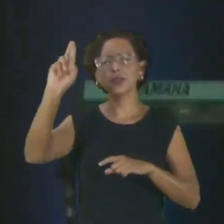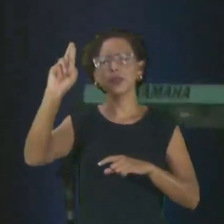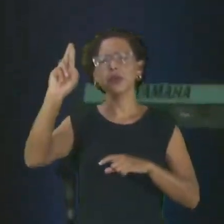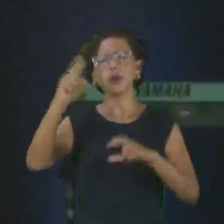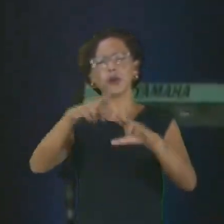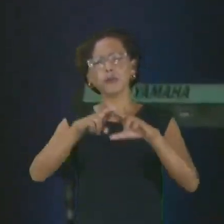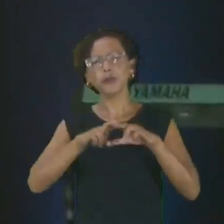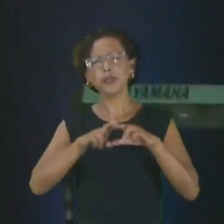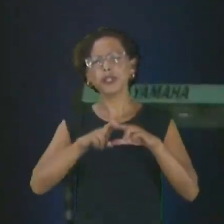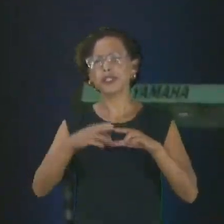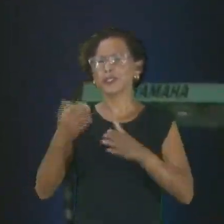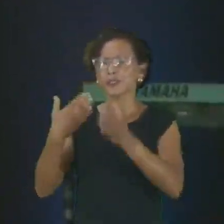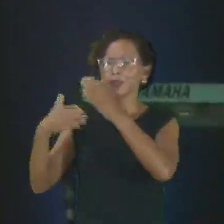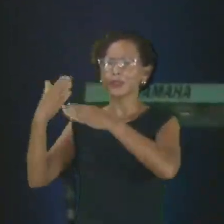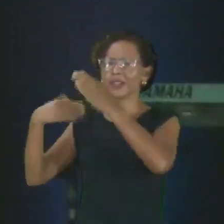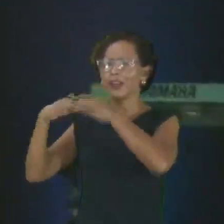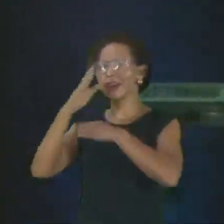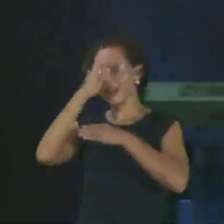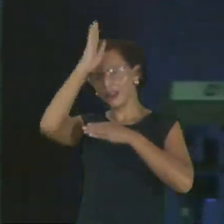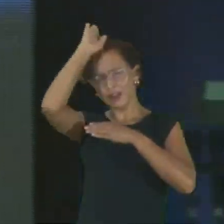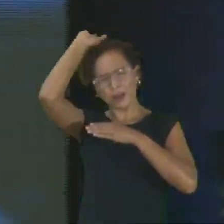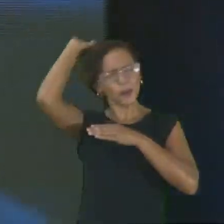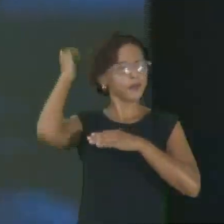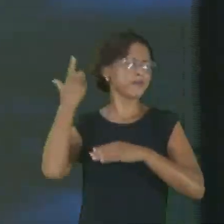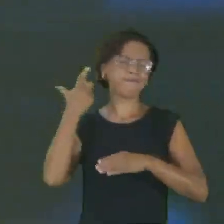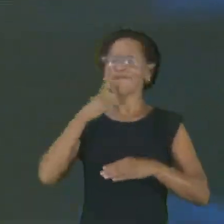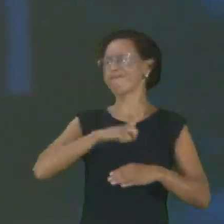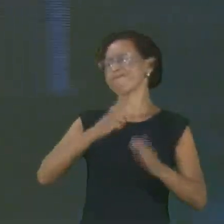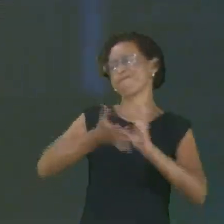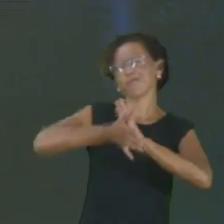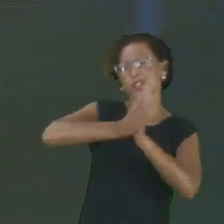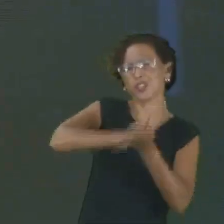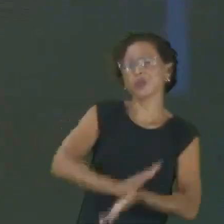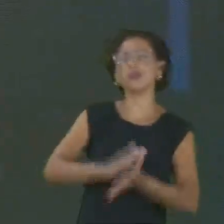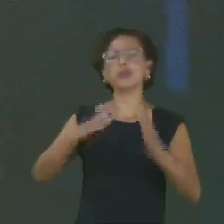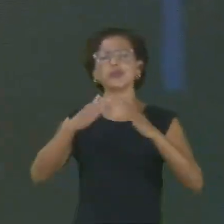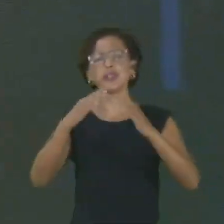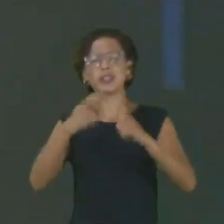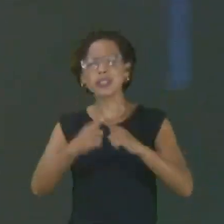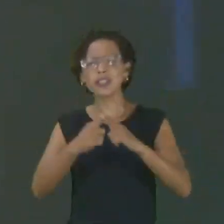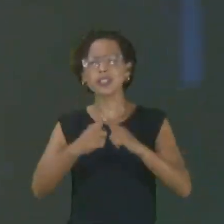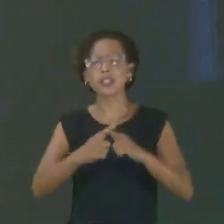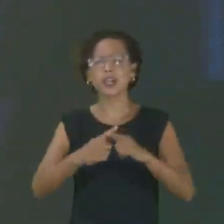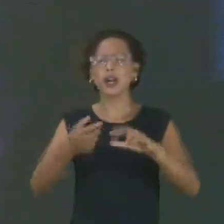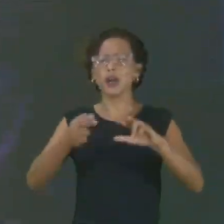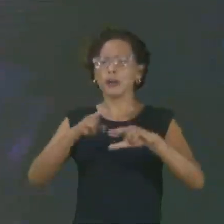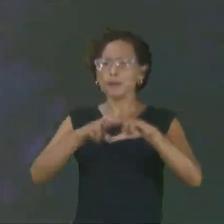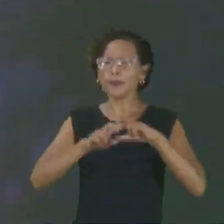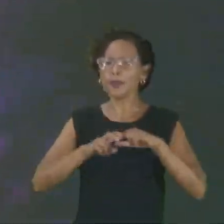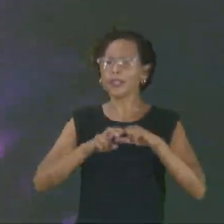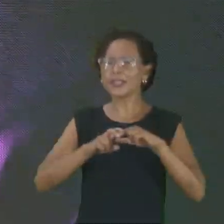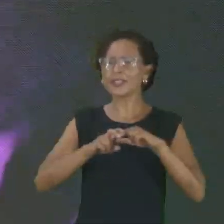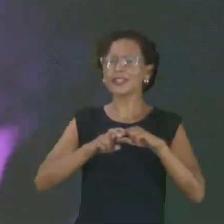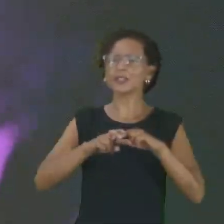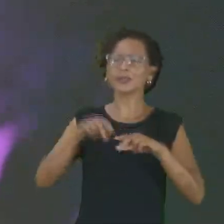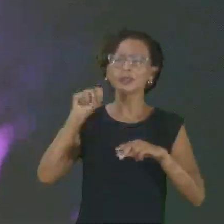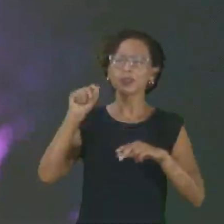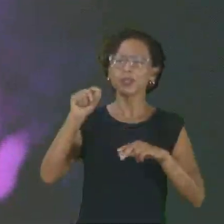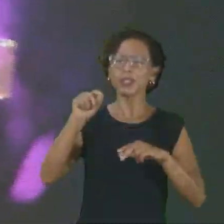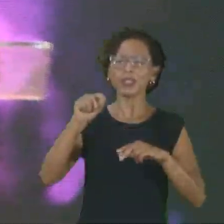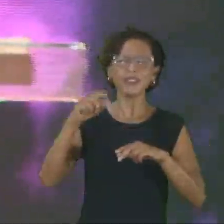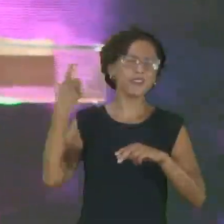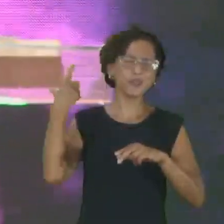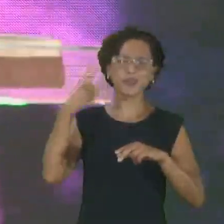destruí-la. Por isso ninguém pode acabar e destruir com você, porque o teu fundamento não está nos homens. Quem